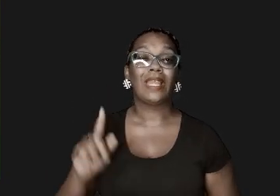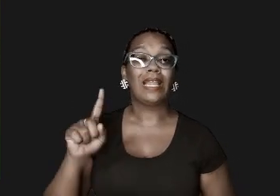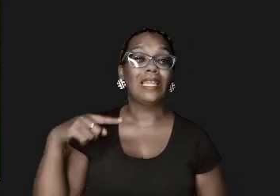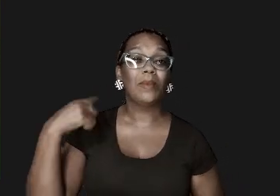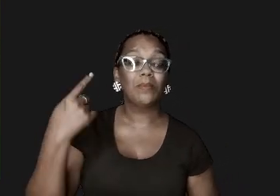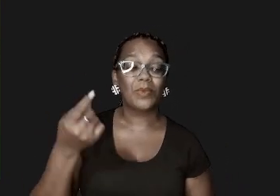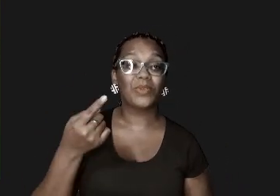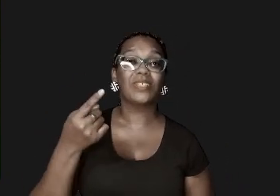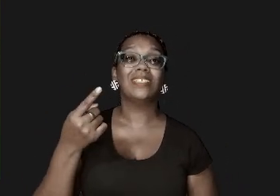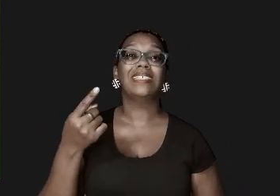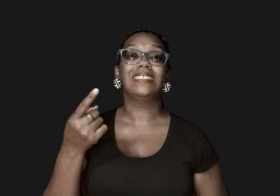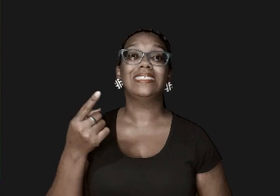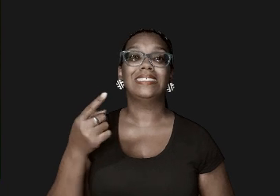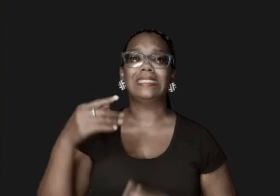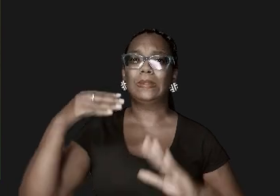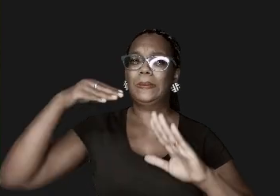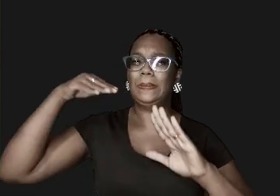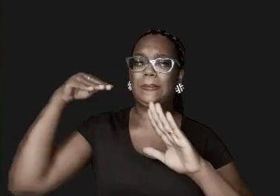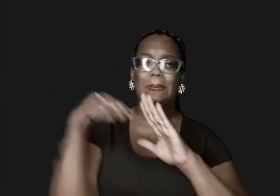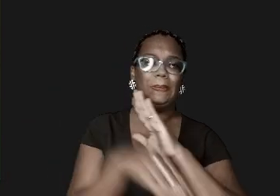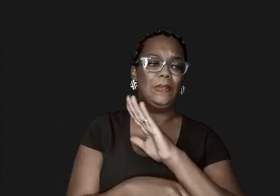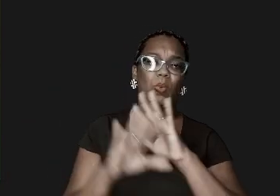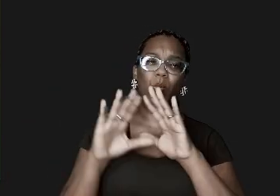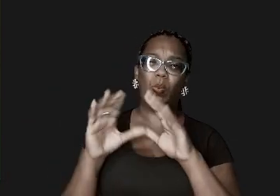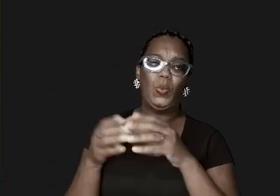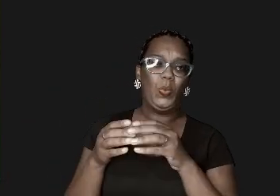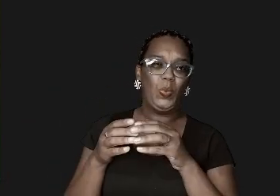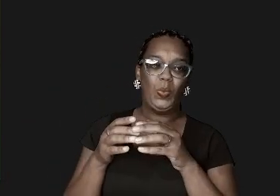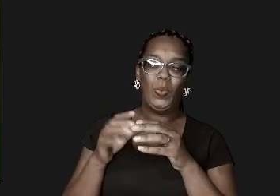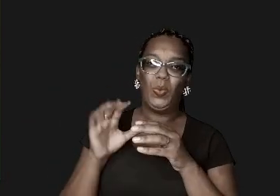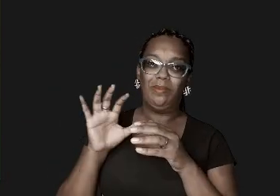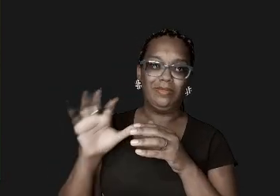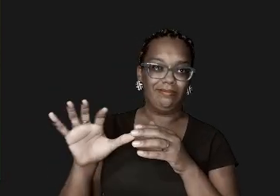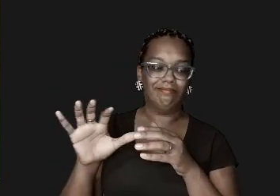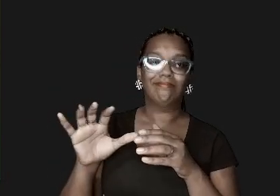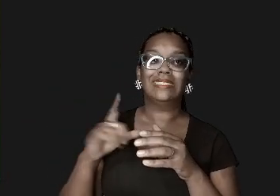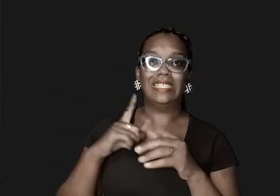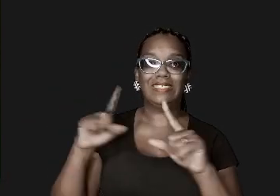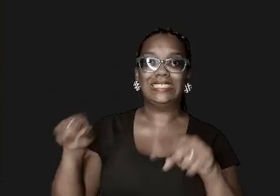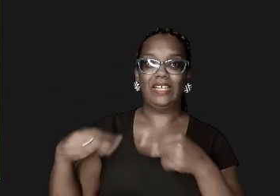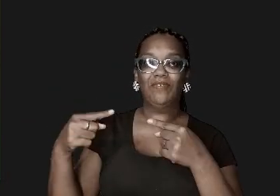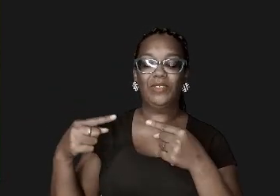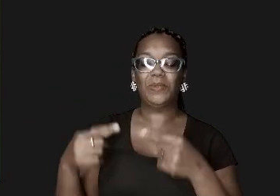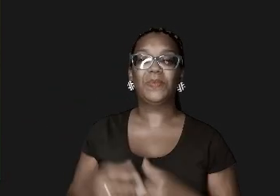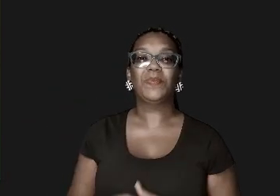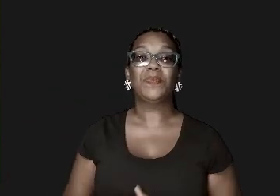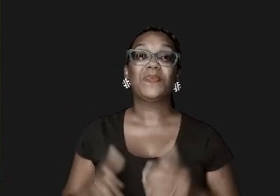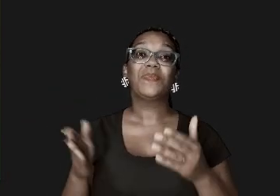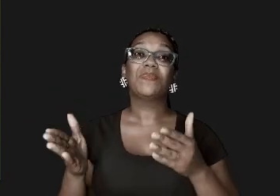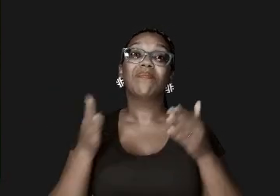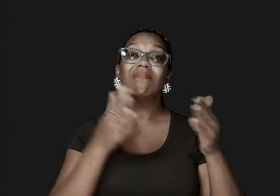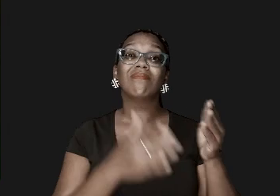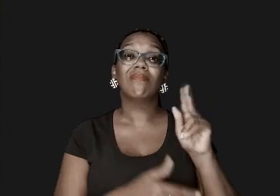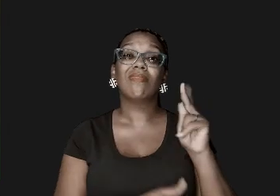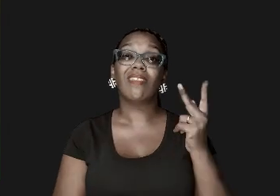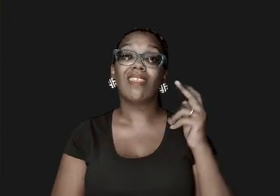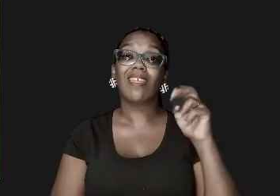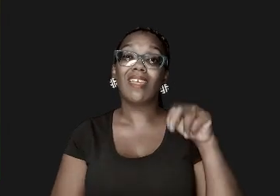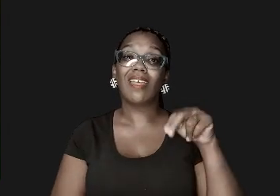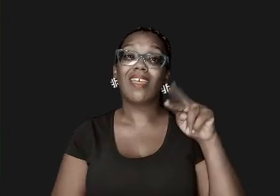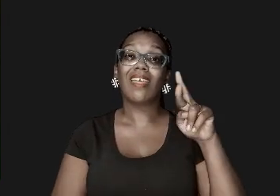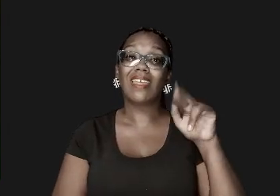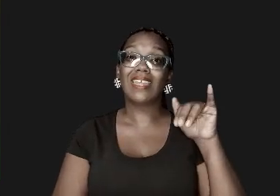e depois um derrocada ali do grupo Chico trouxe Grande